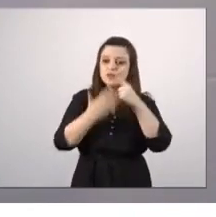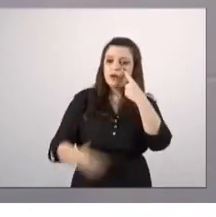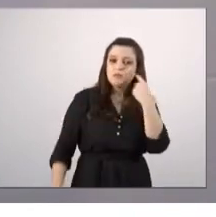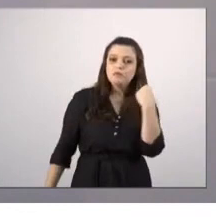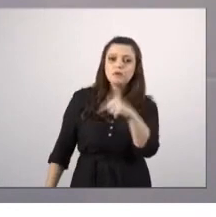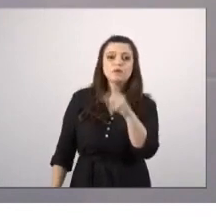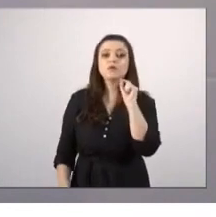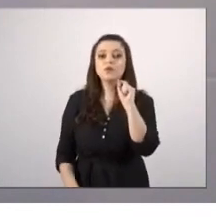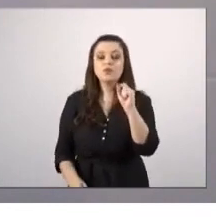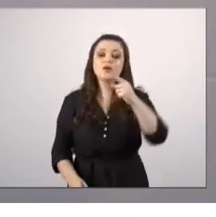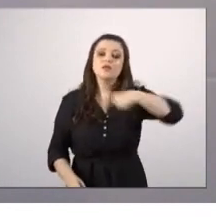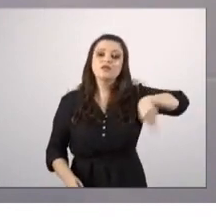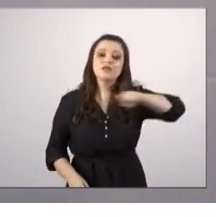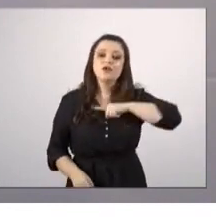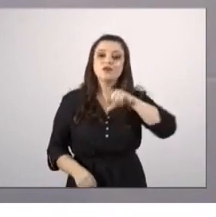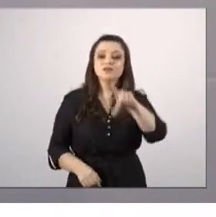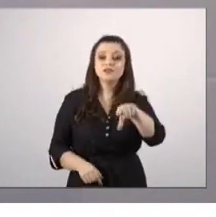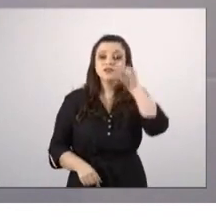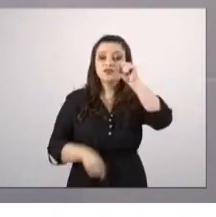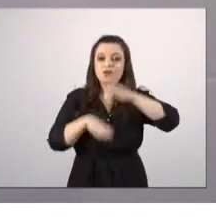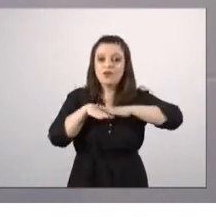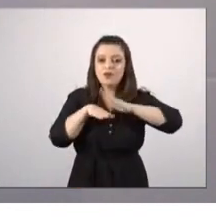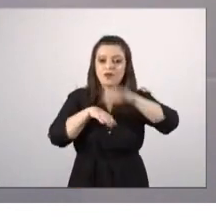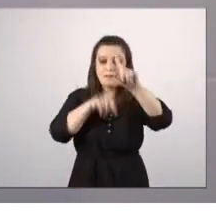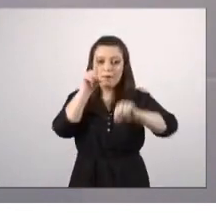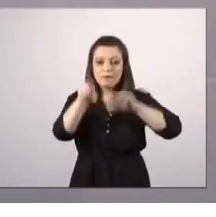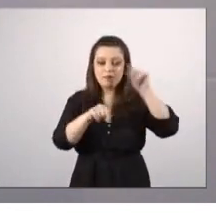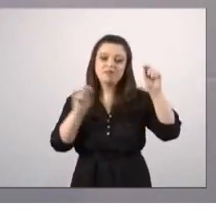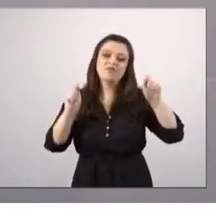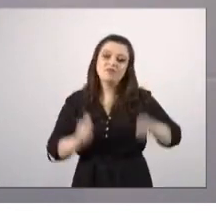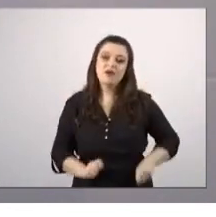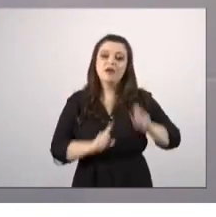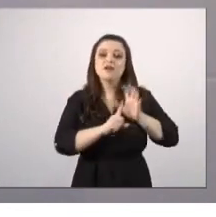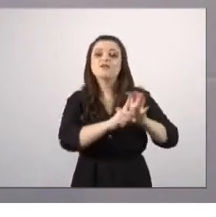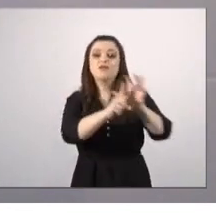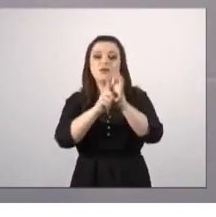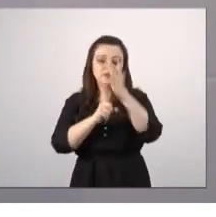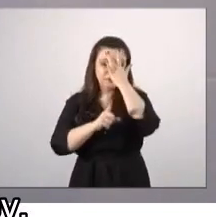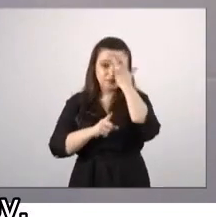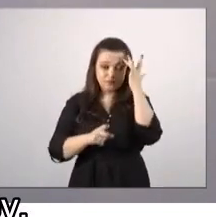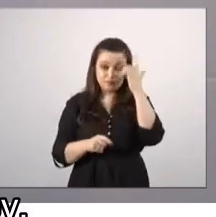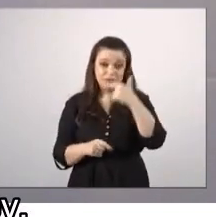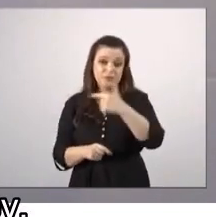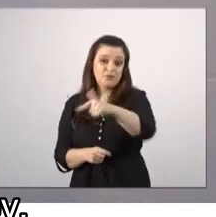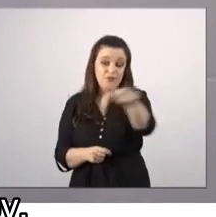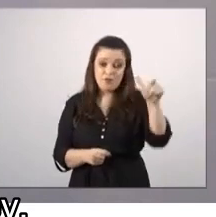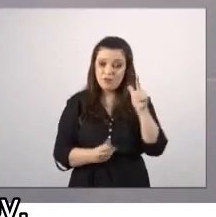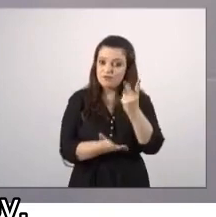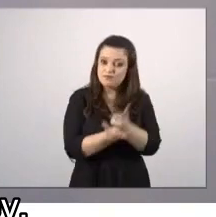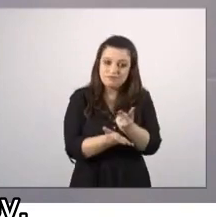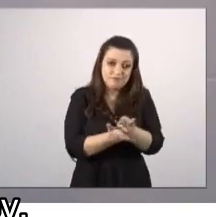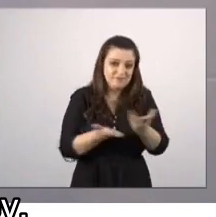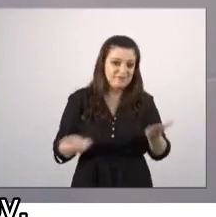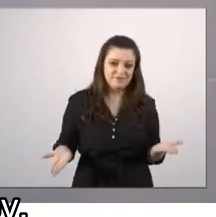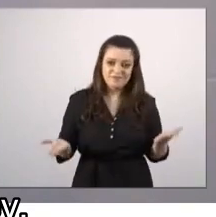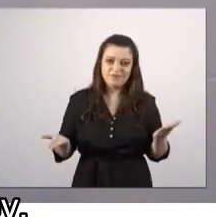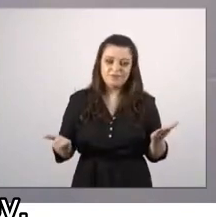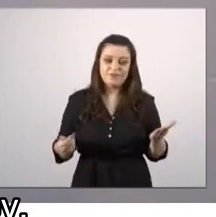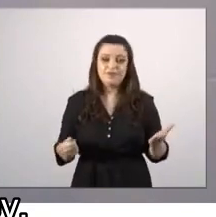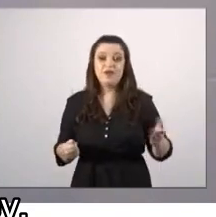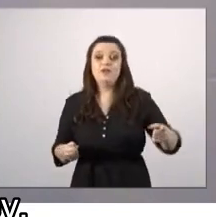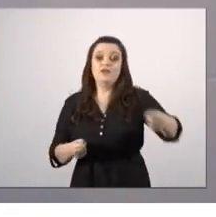nós fazemos impacta em outras pessoas, sempre. Vocês, que estão nessa